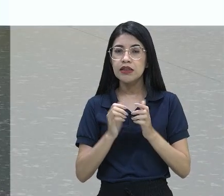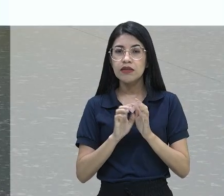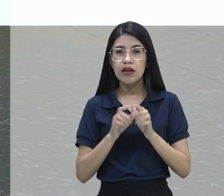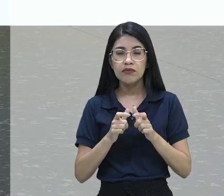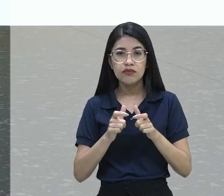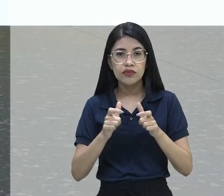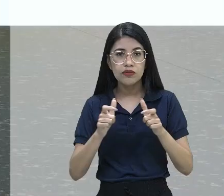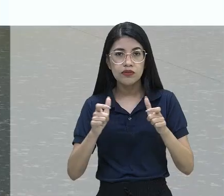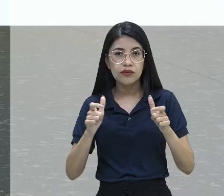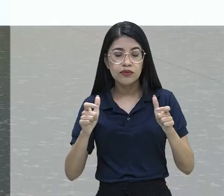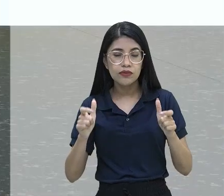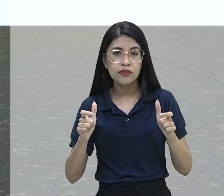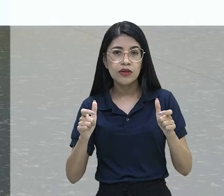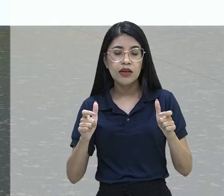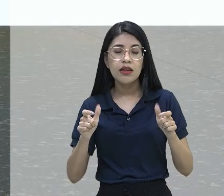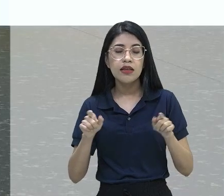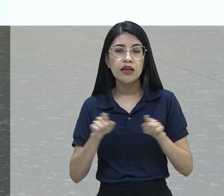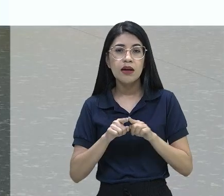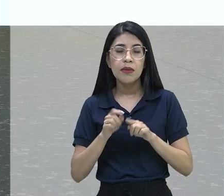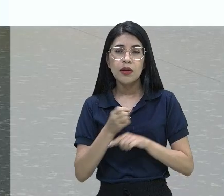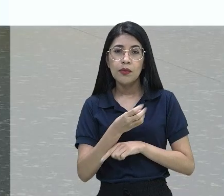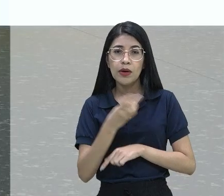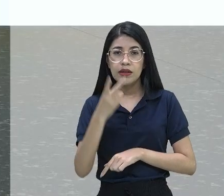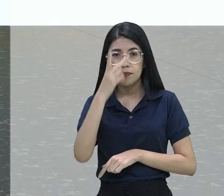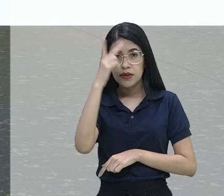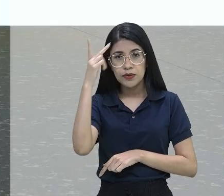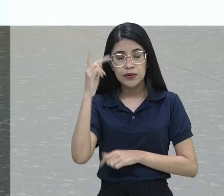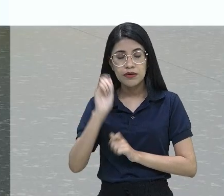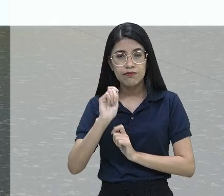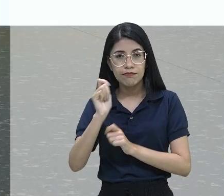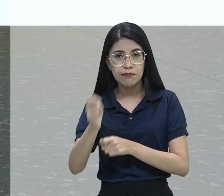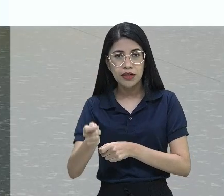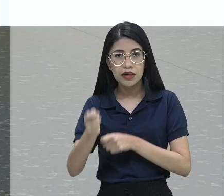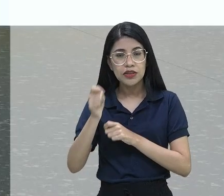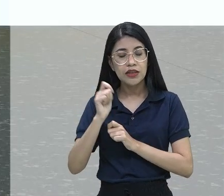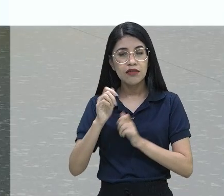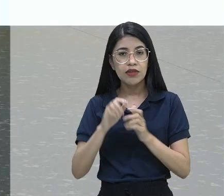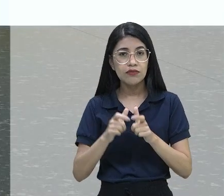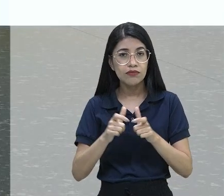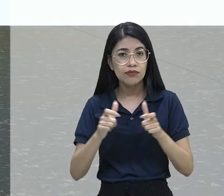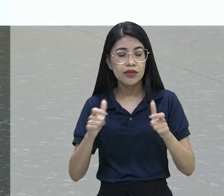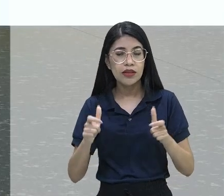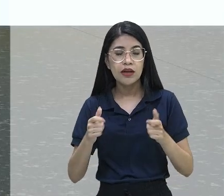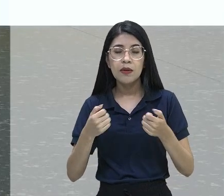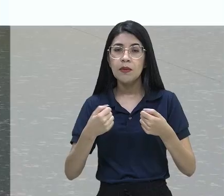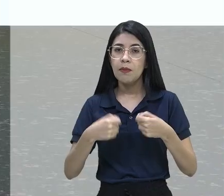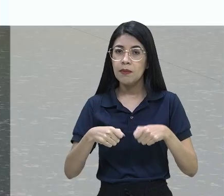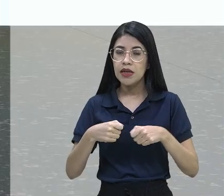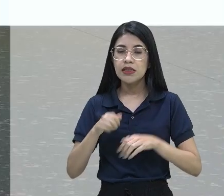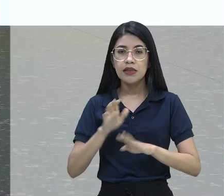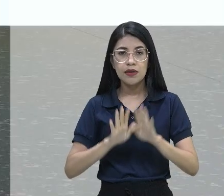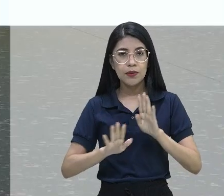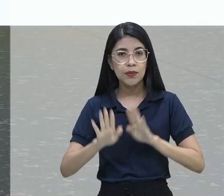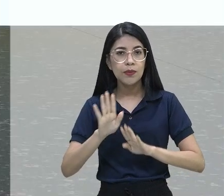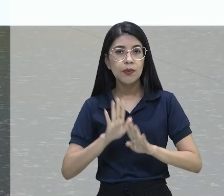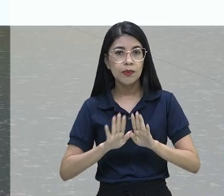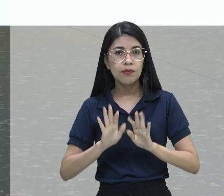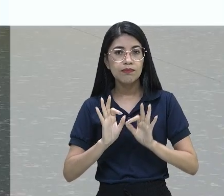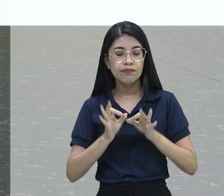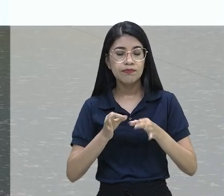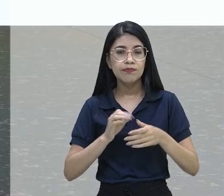aumentando, à medida que o número de pescadores for aumentando? Então tem que ter esse cuidado, tá bom? E aí temos a